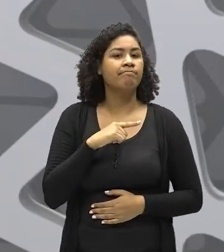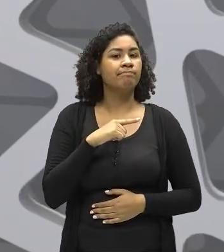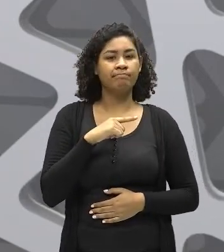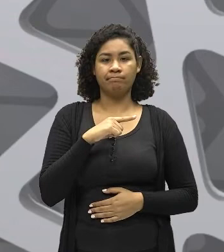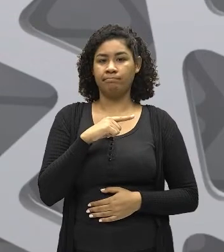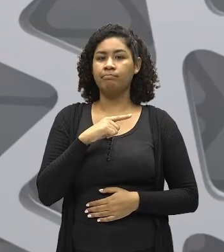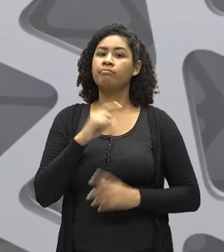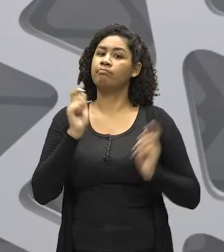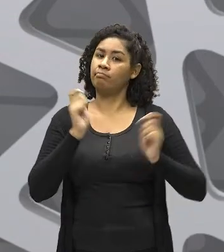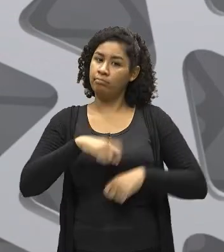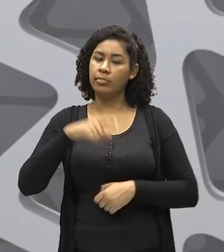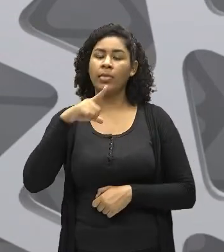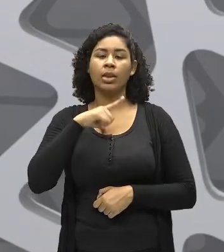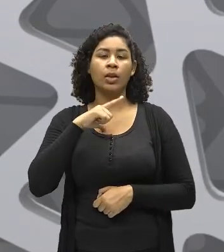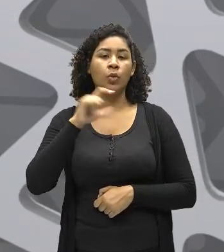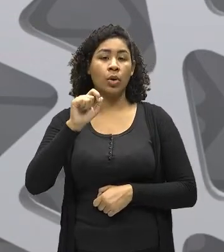social,